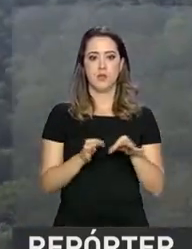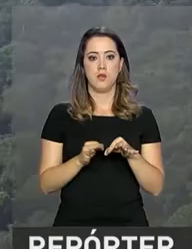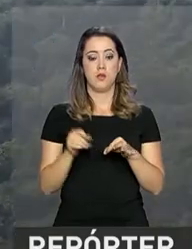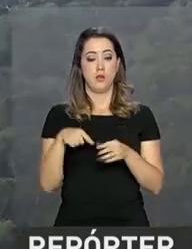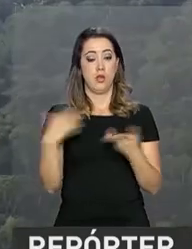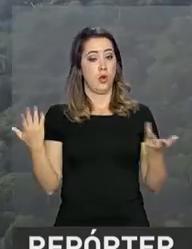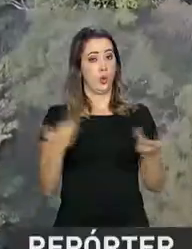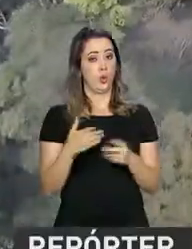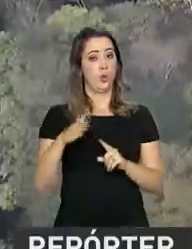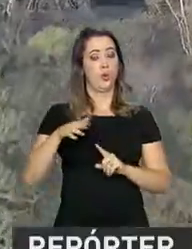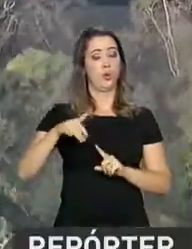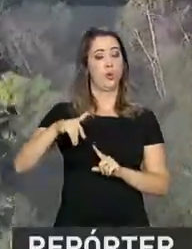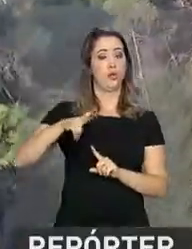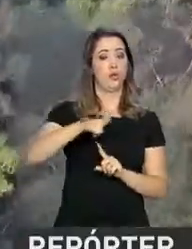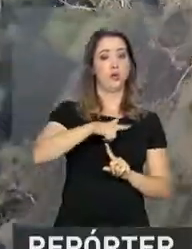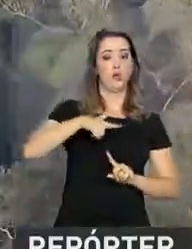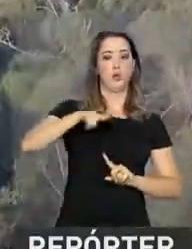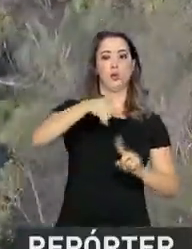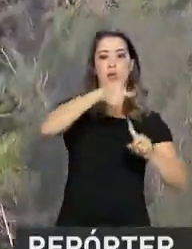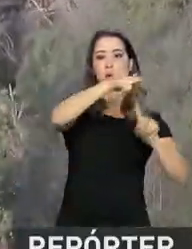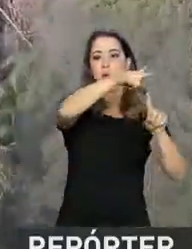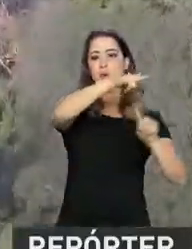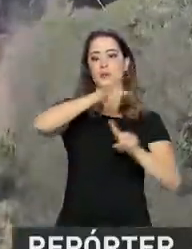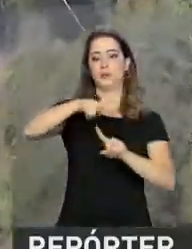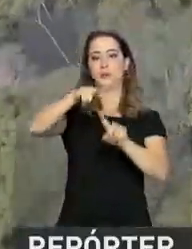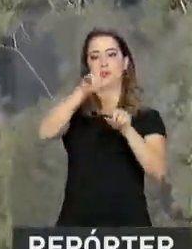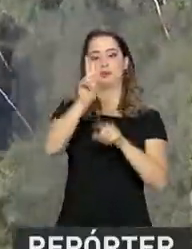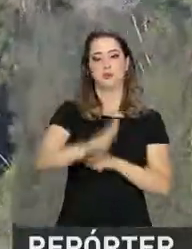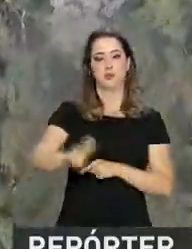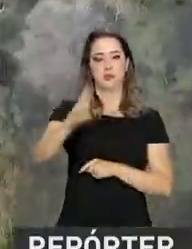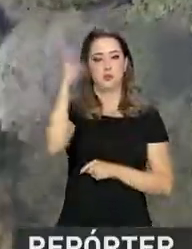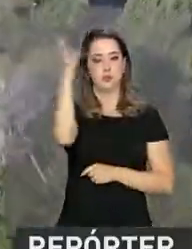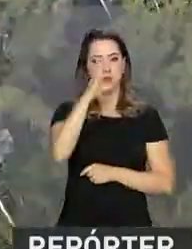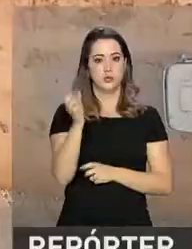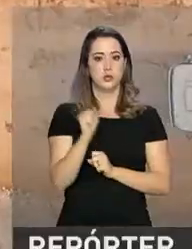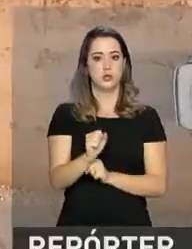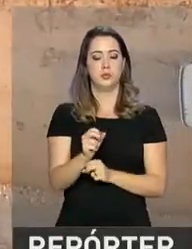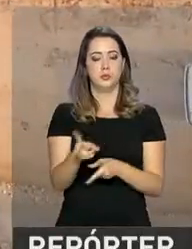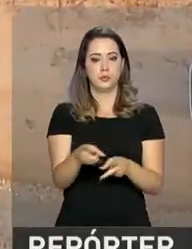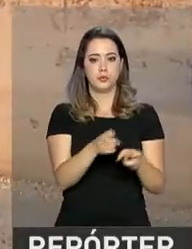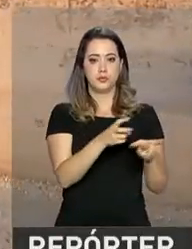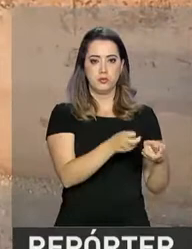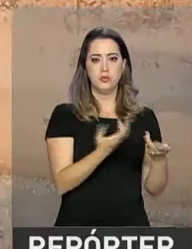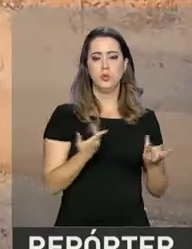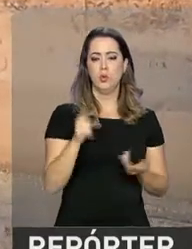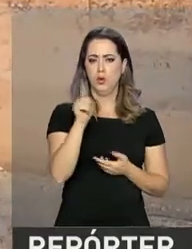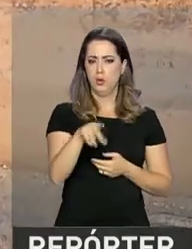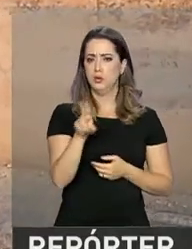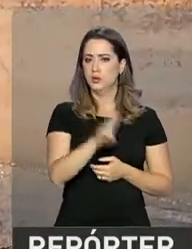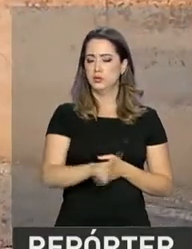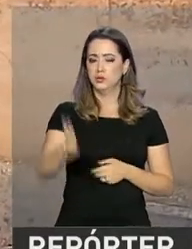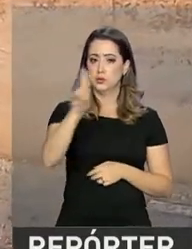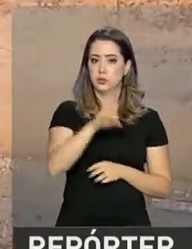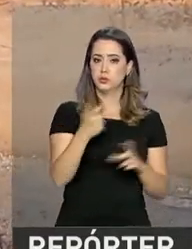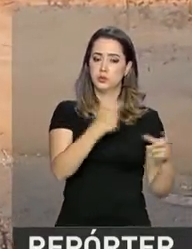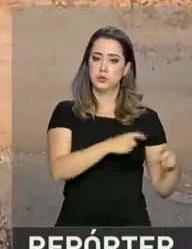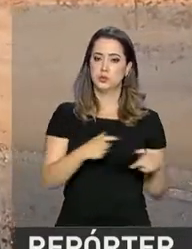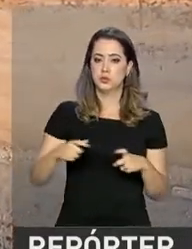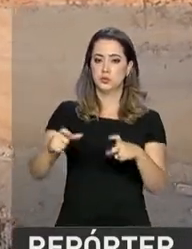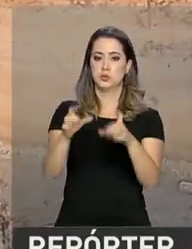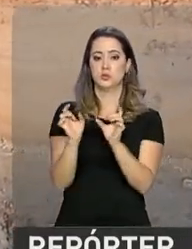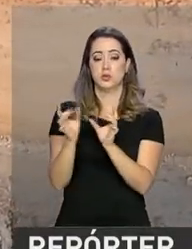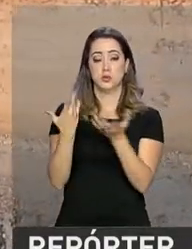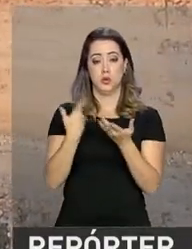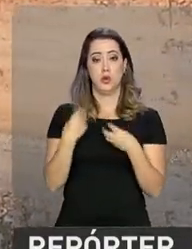drones utilizados pelo serviço florestal brasileiro vão conseguir monitorar os equipamentos vão ser utilizados nas áreas de concessão